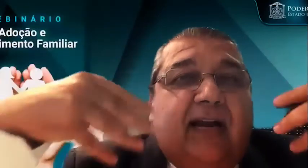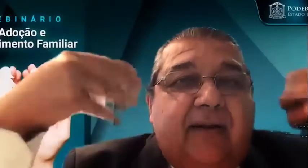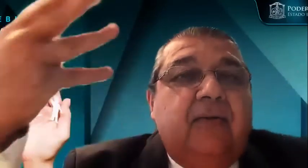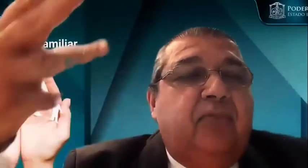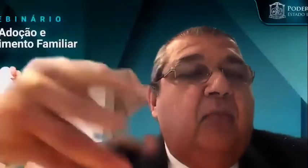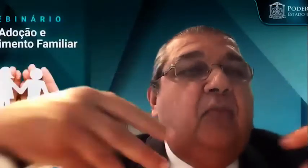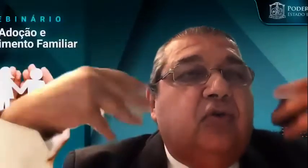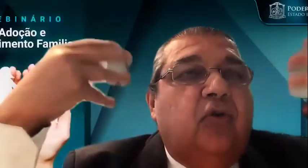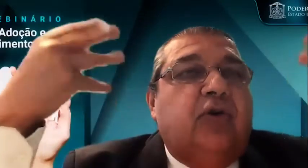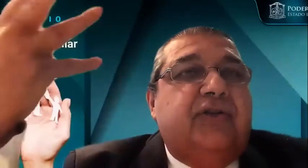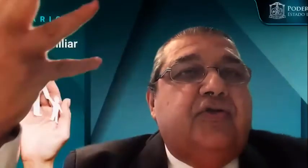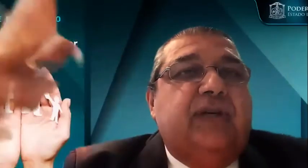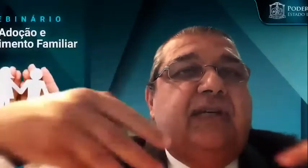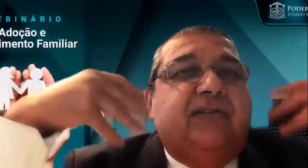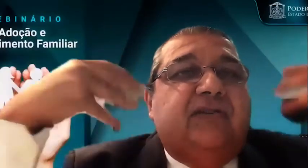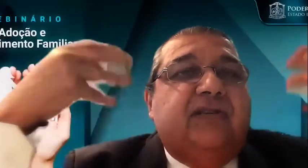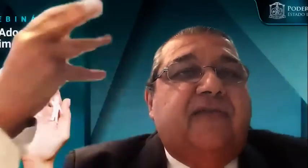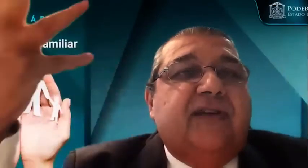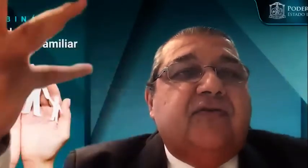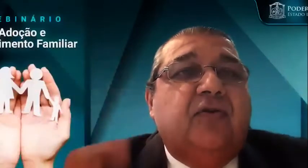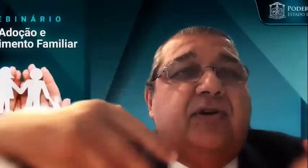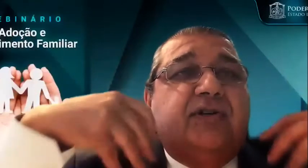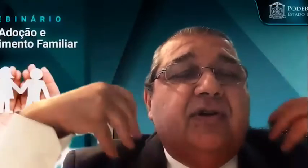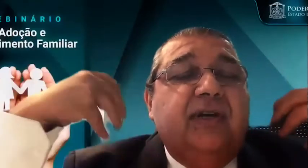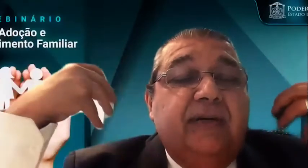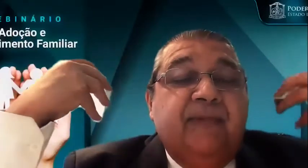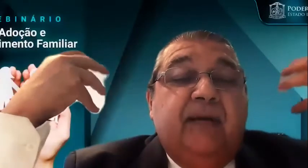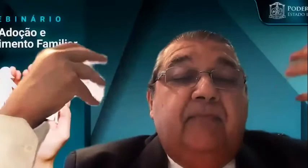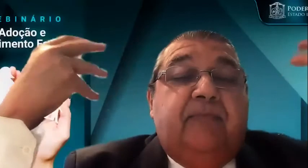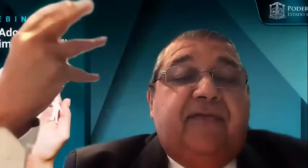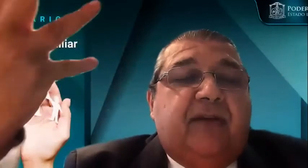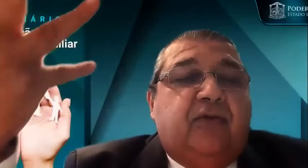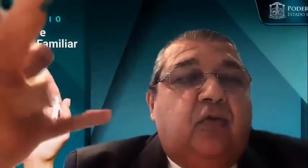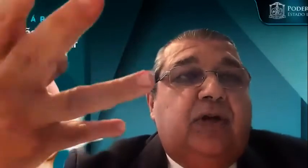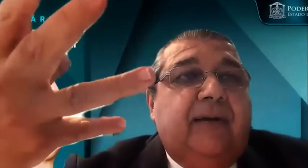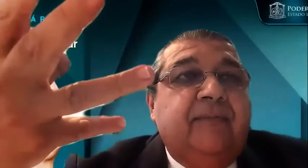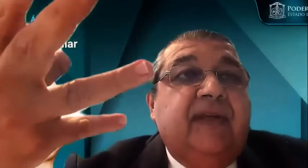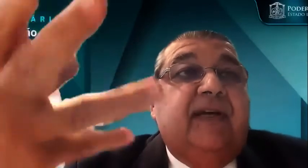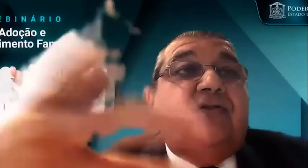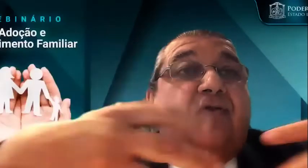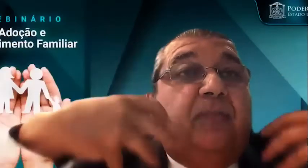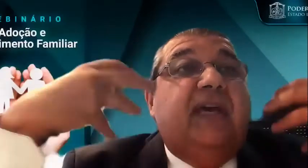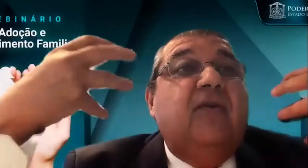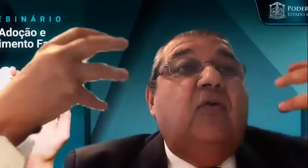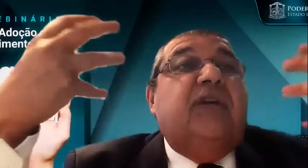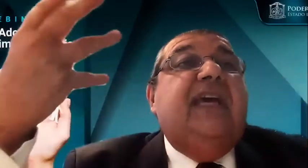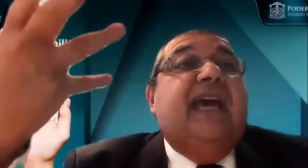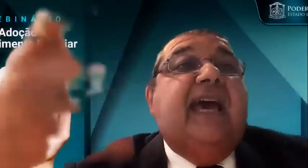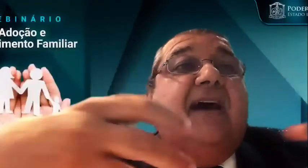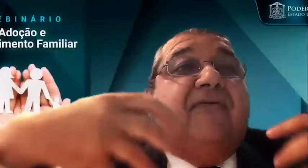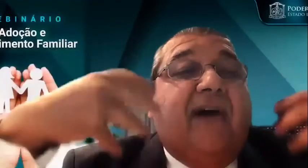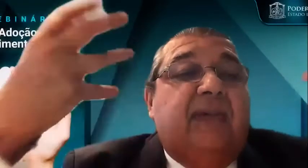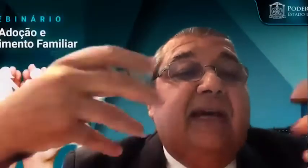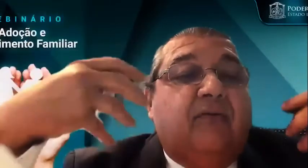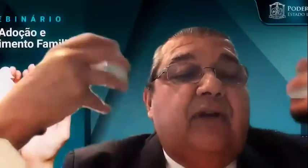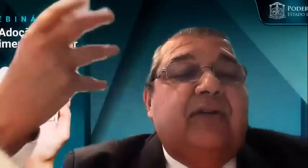Conversar, promotores, juízes, defensores, prefeitura, sobre